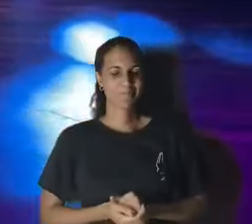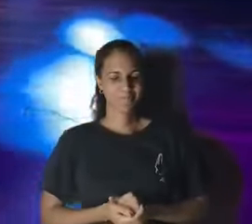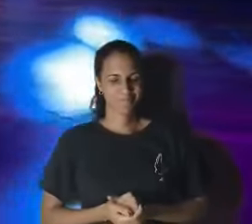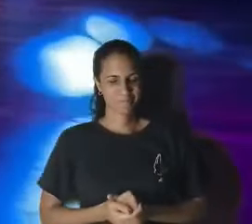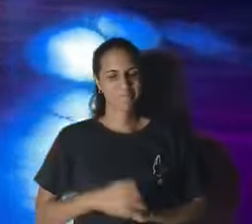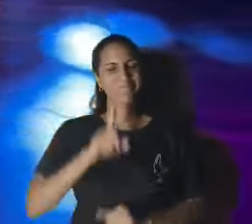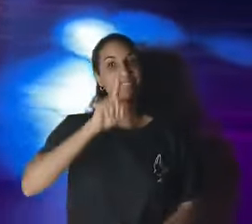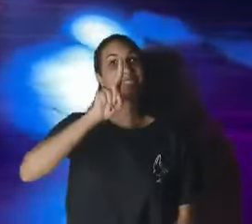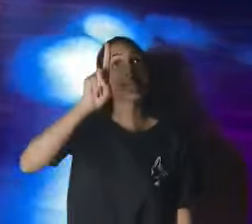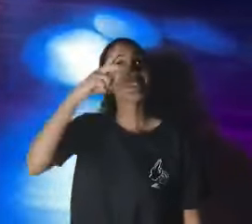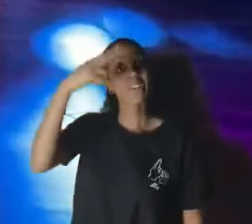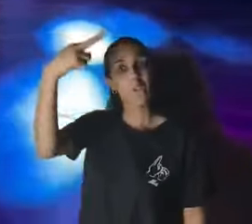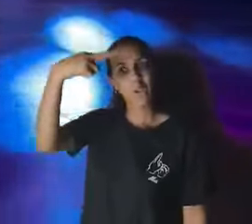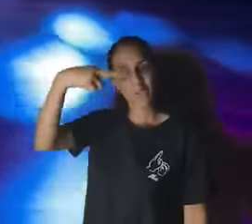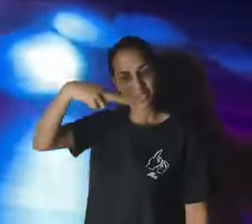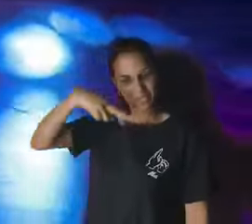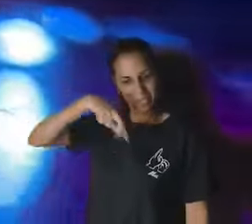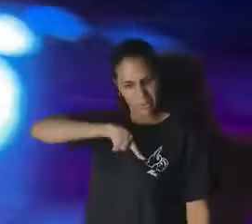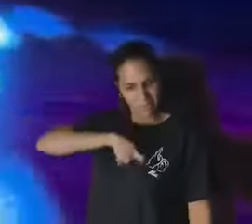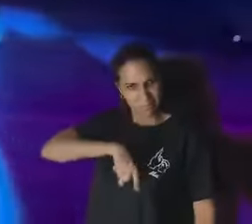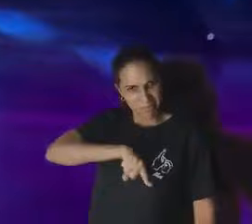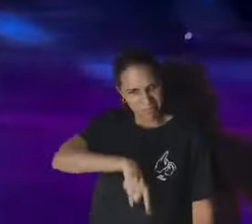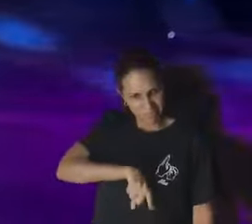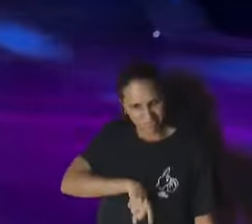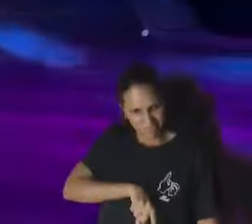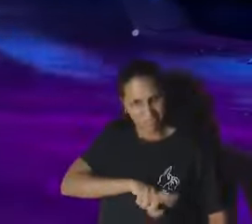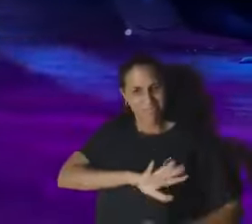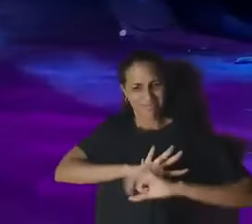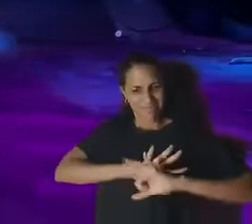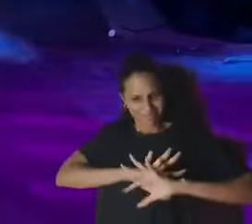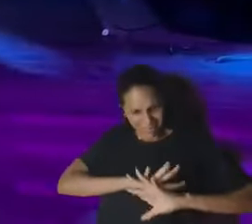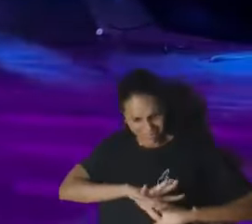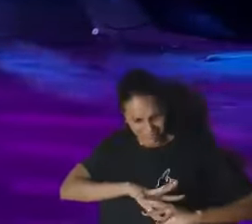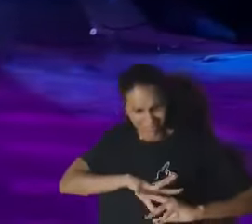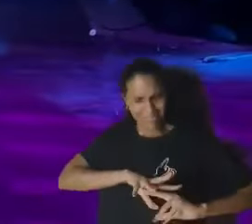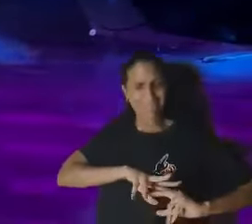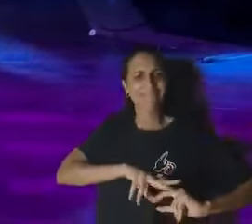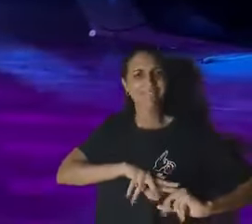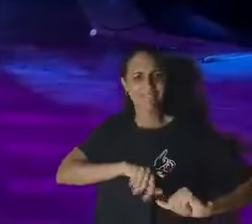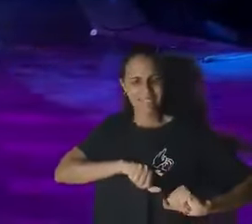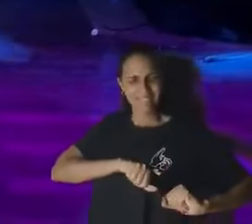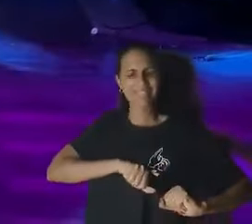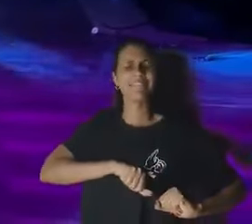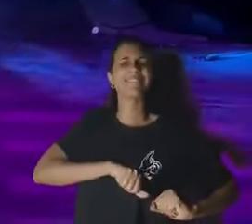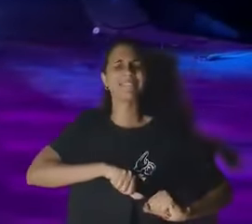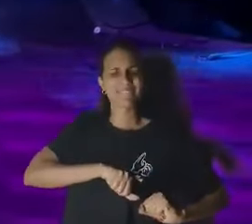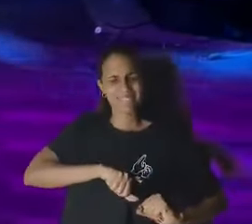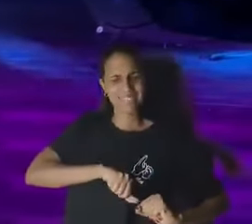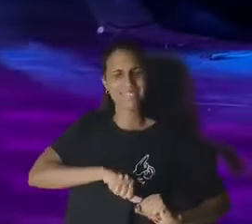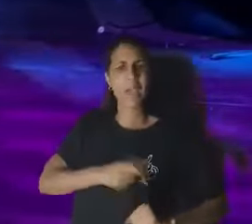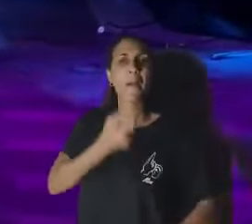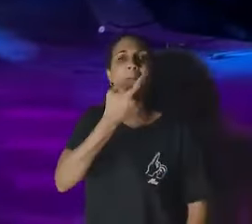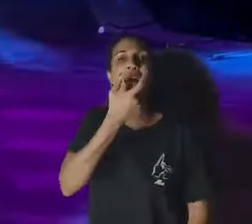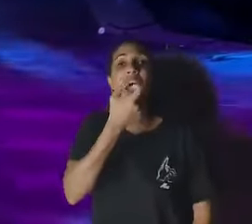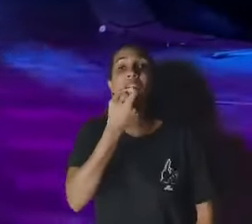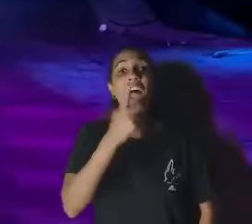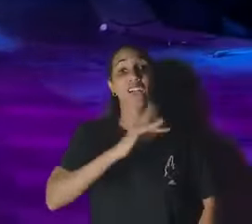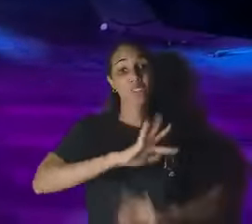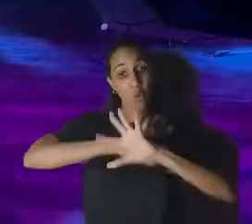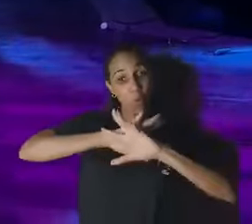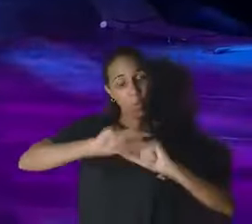Ele viu e sabe o remédio pra curar todas